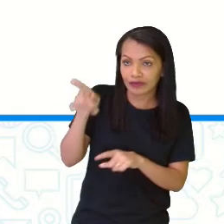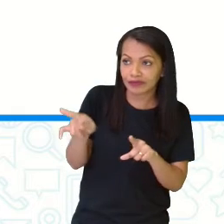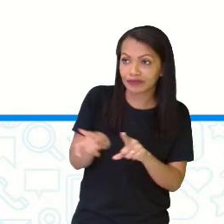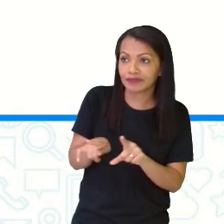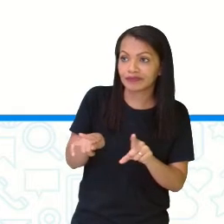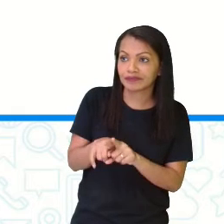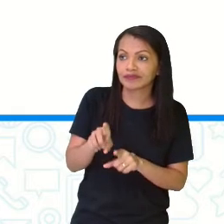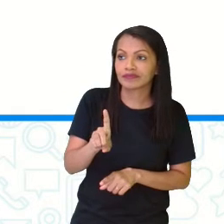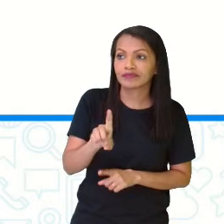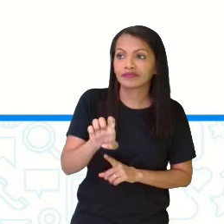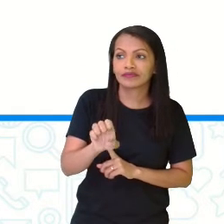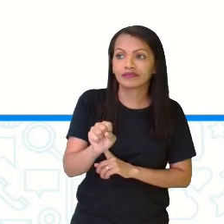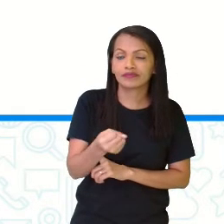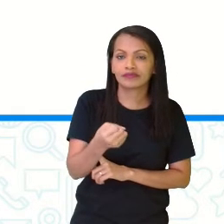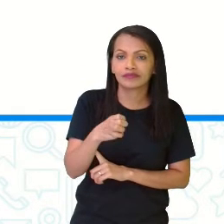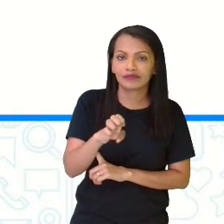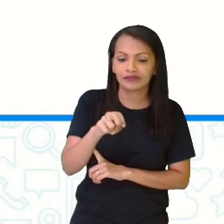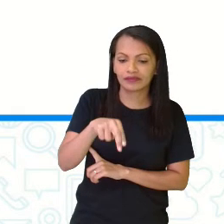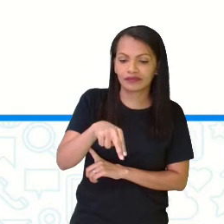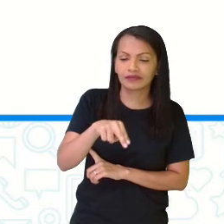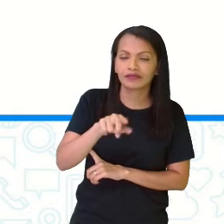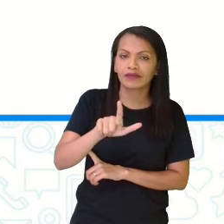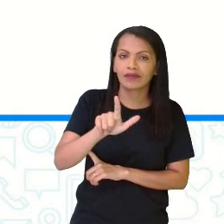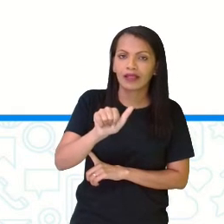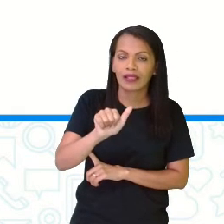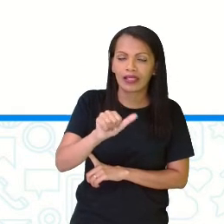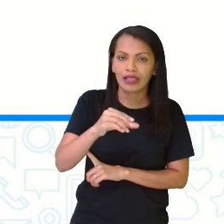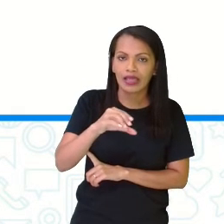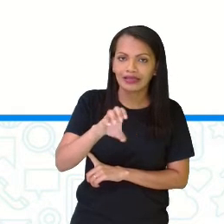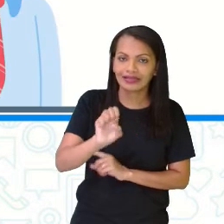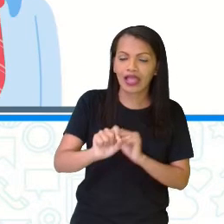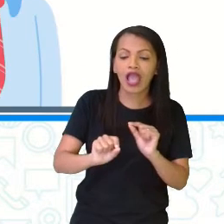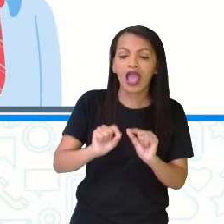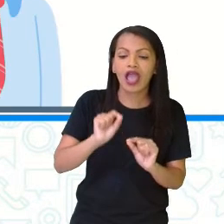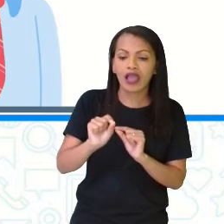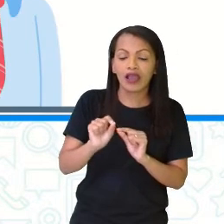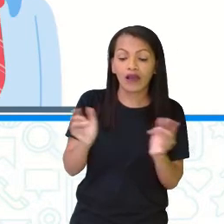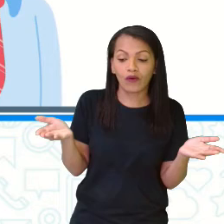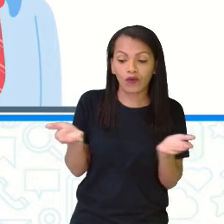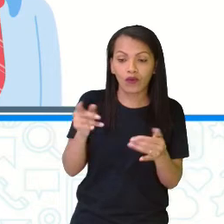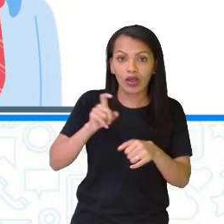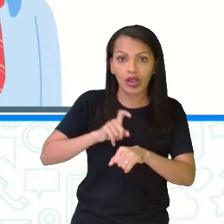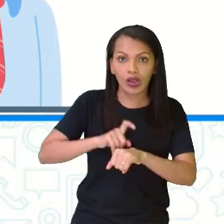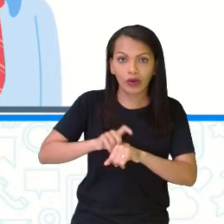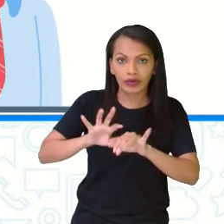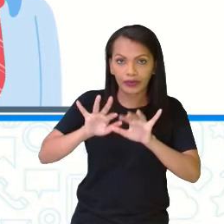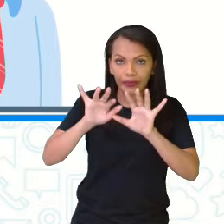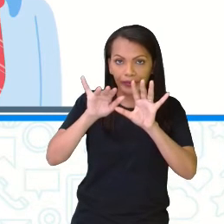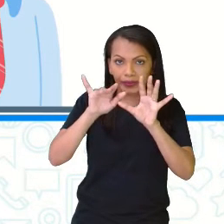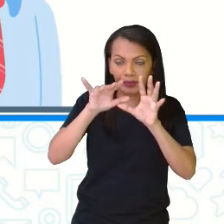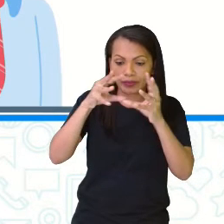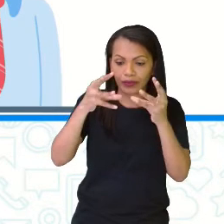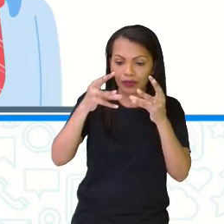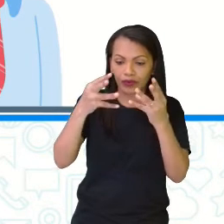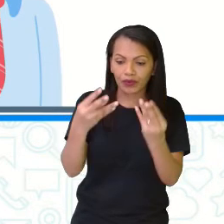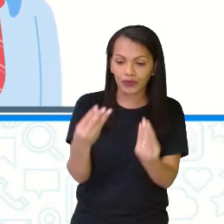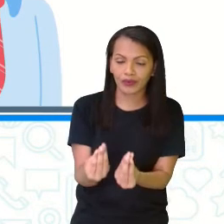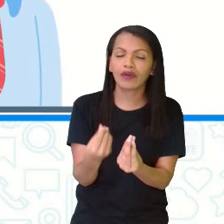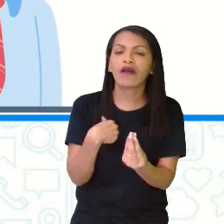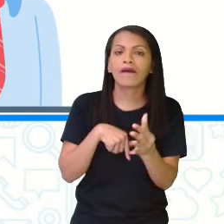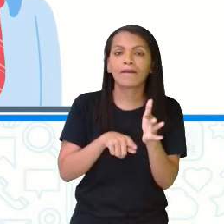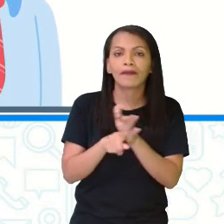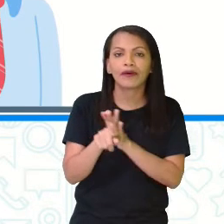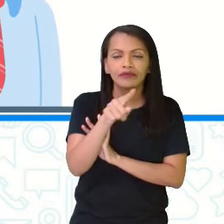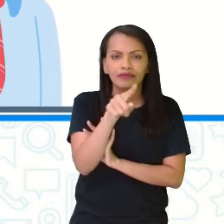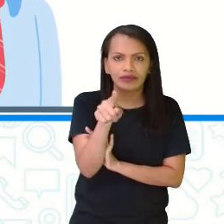Desenlace, o momento de conclusão, encerramento ou desfecho da ação dramática. Aí vem a